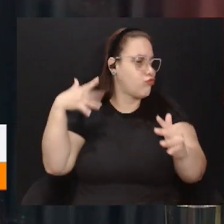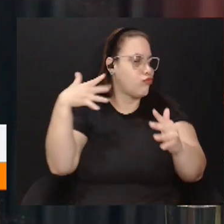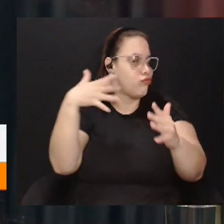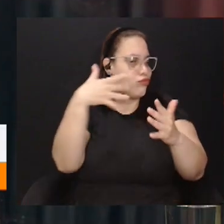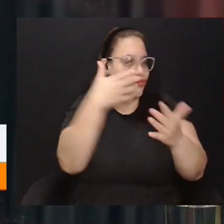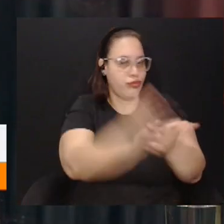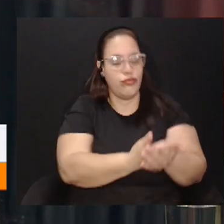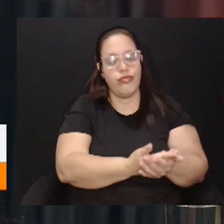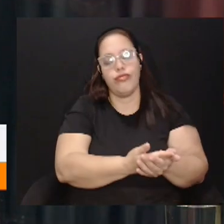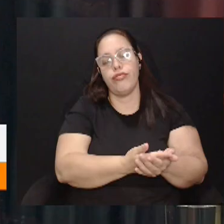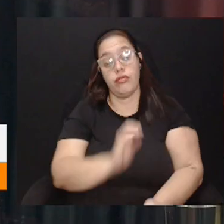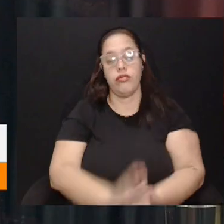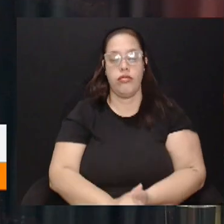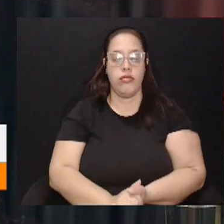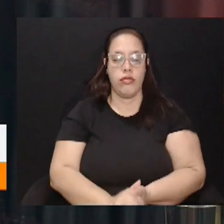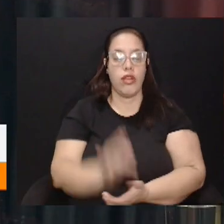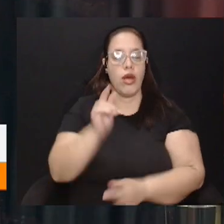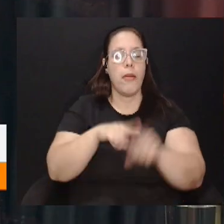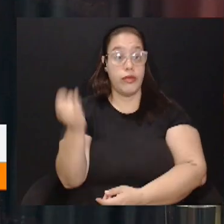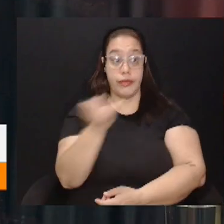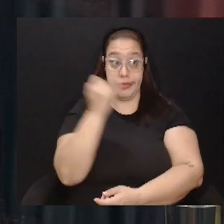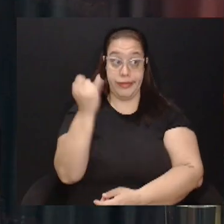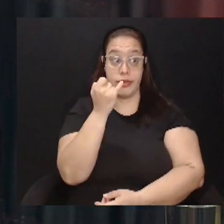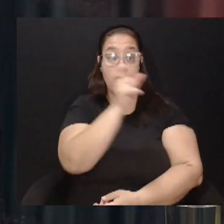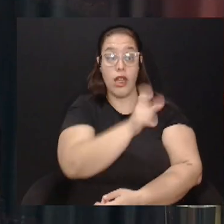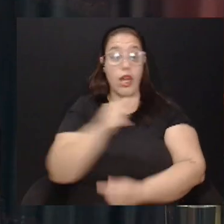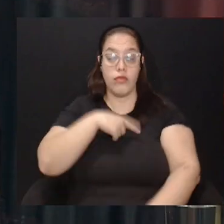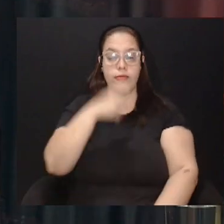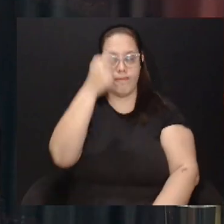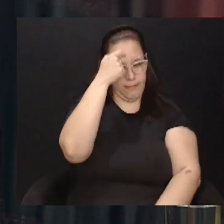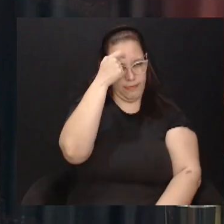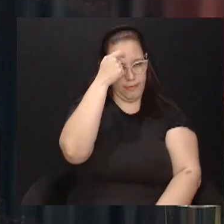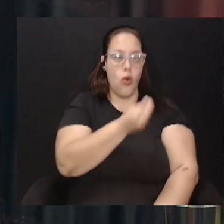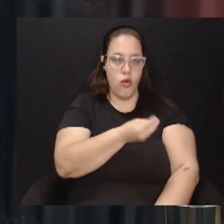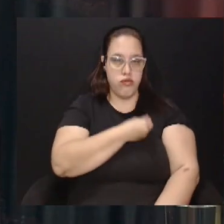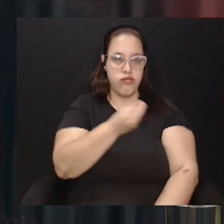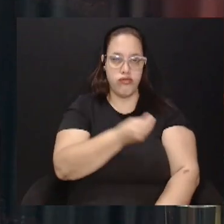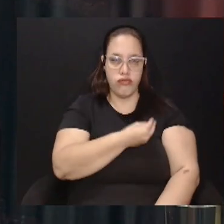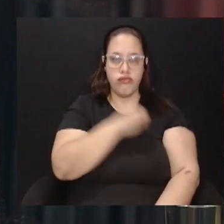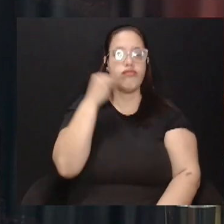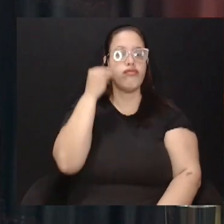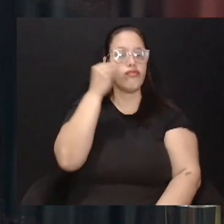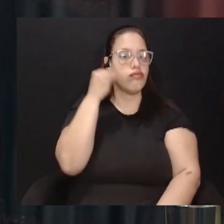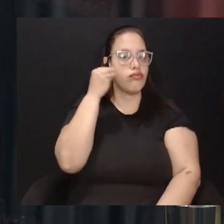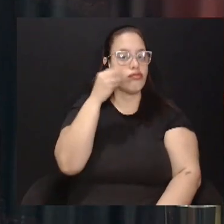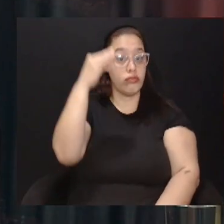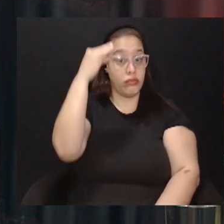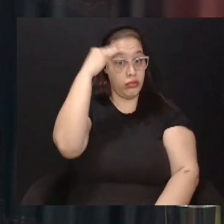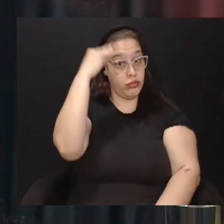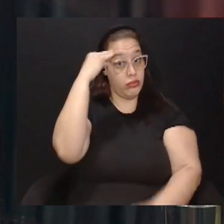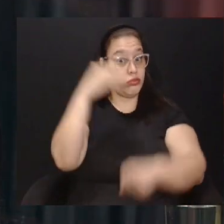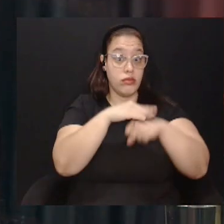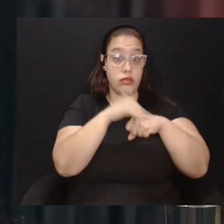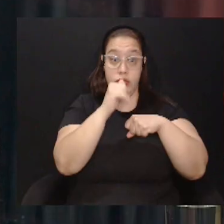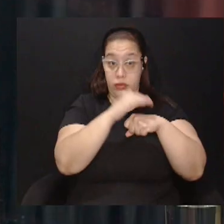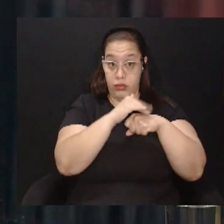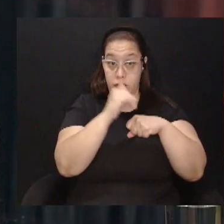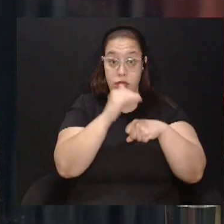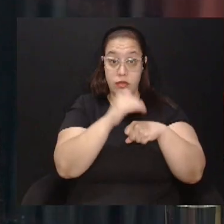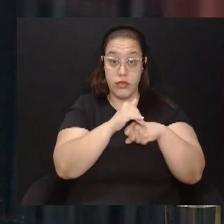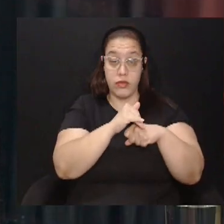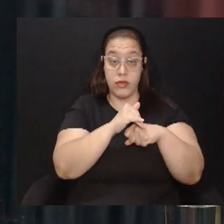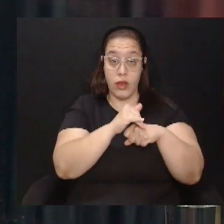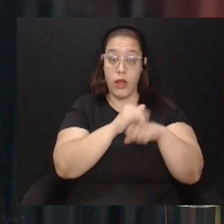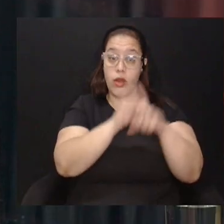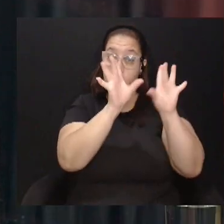geração tenha consciência de que vive a sua experiência, as suas memórias afetivas de maneira bastante específica,